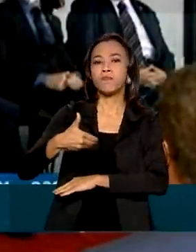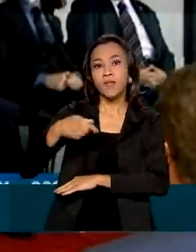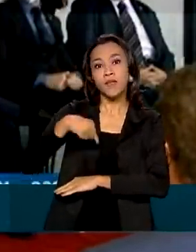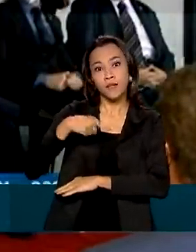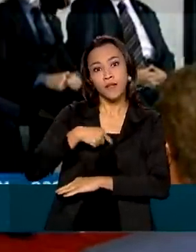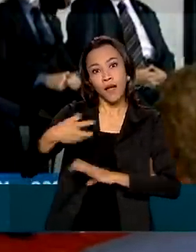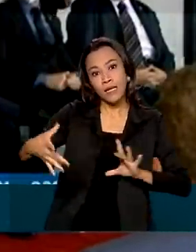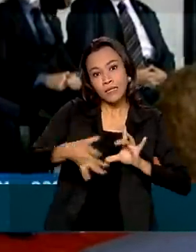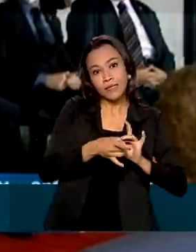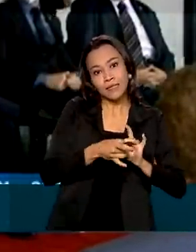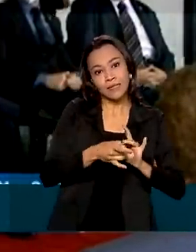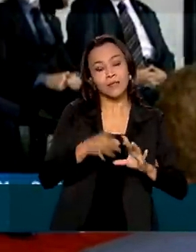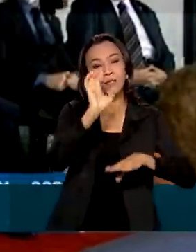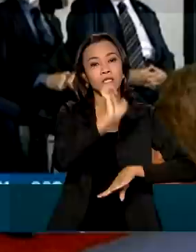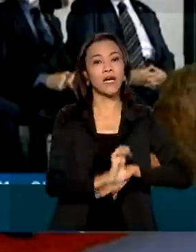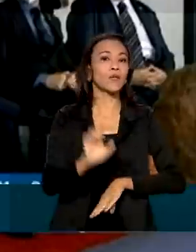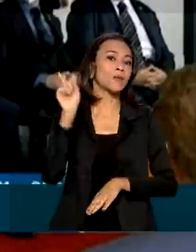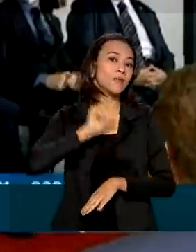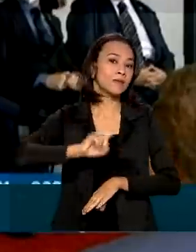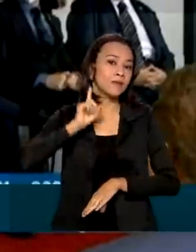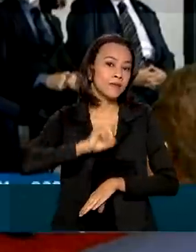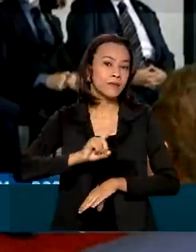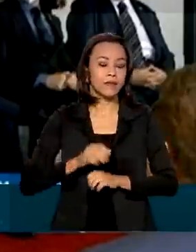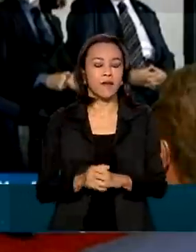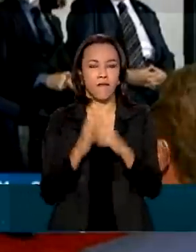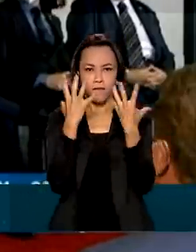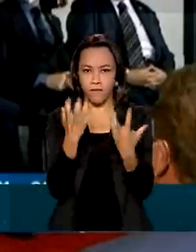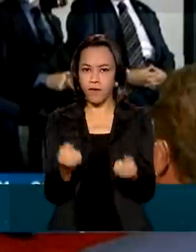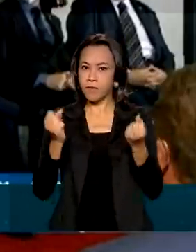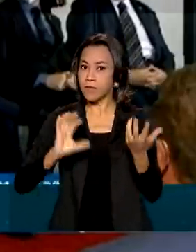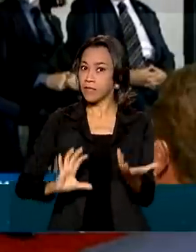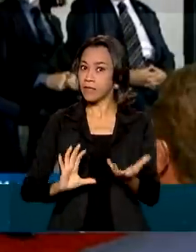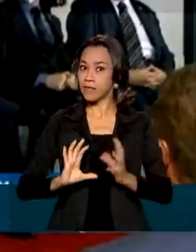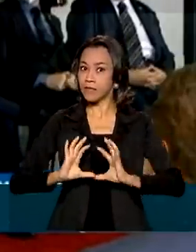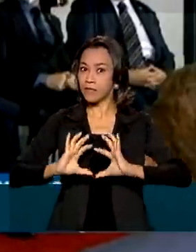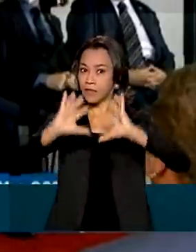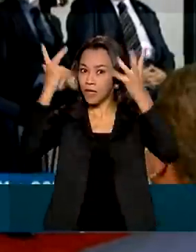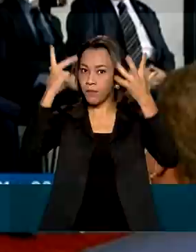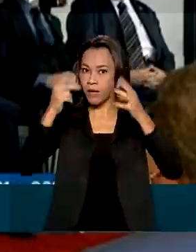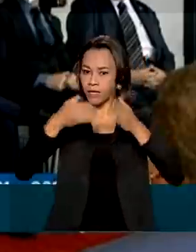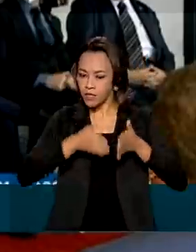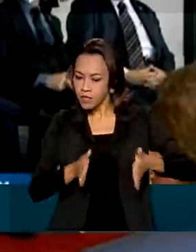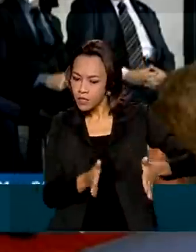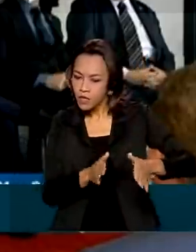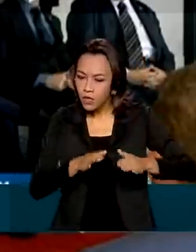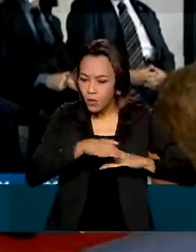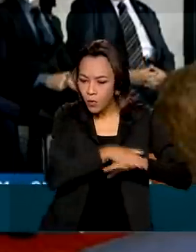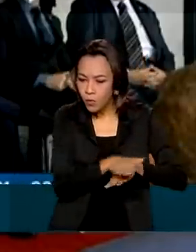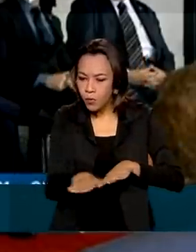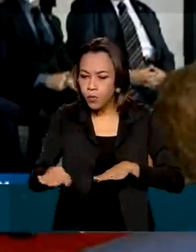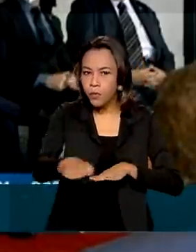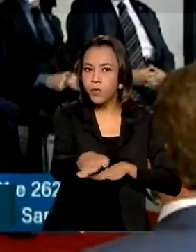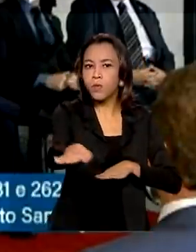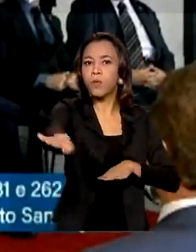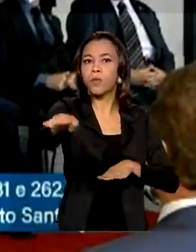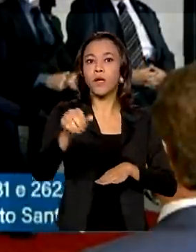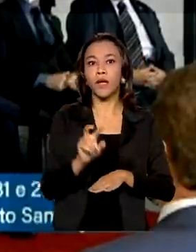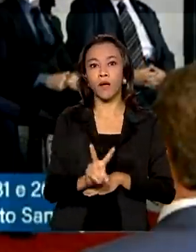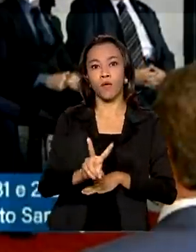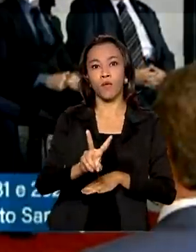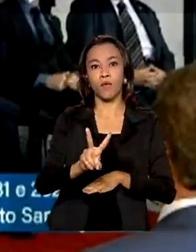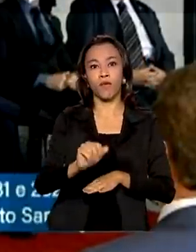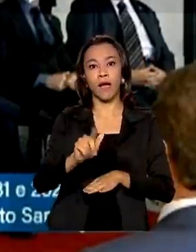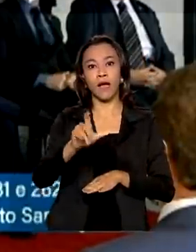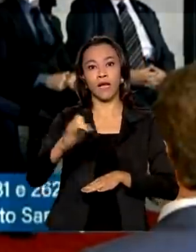ao estado de Minas. Nós vamos celebrar porque o Vale do Aço, um importante polo siderúrgico, vai ganhar uma